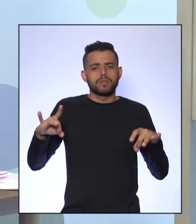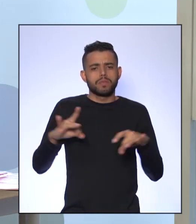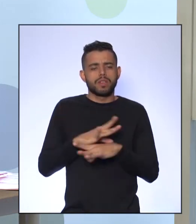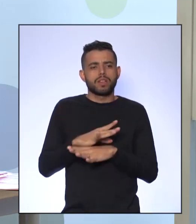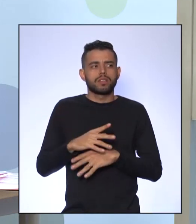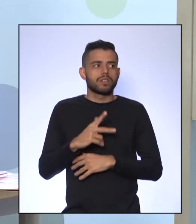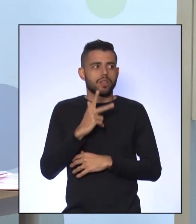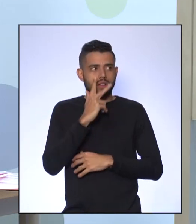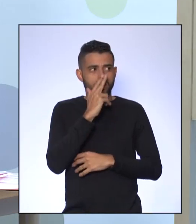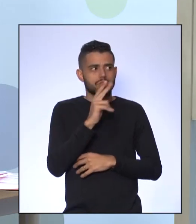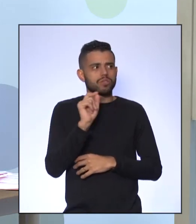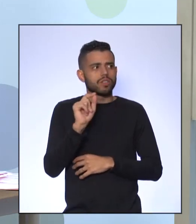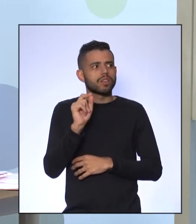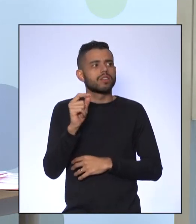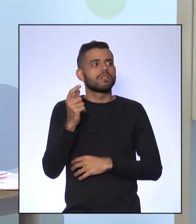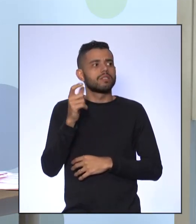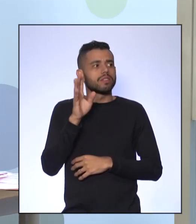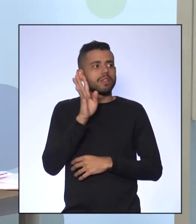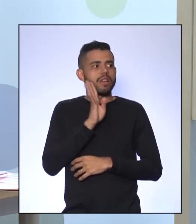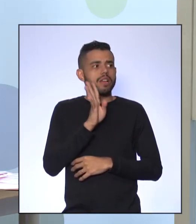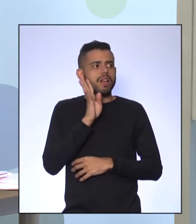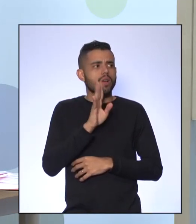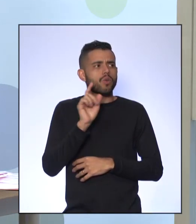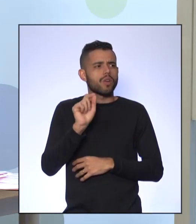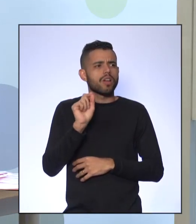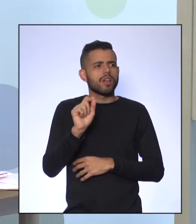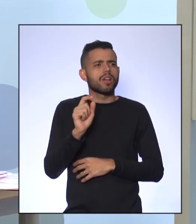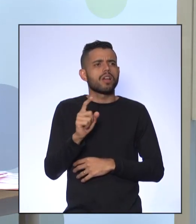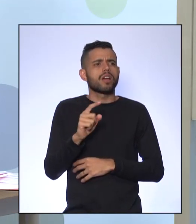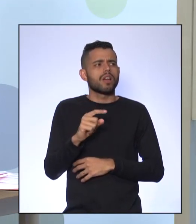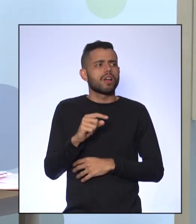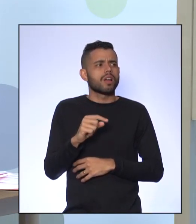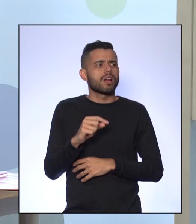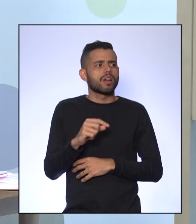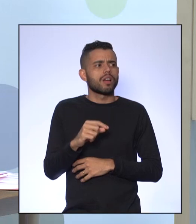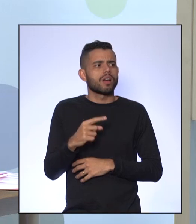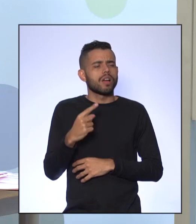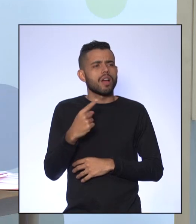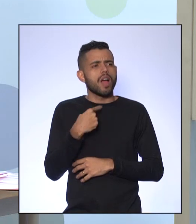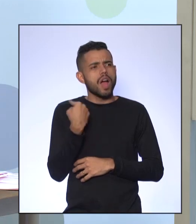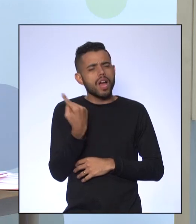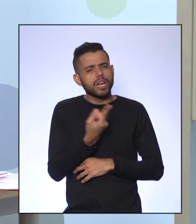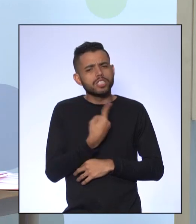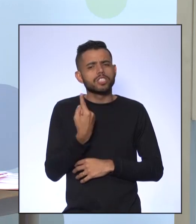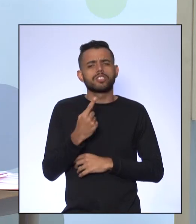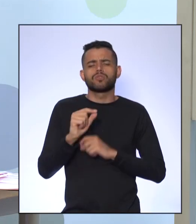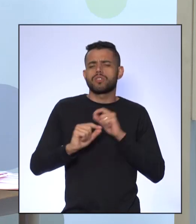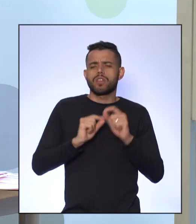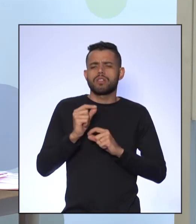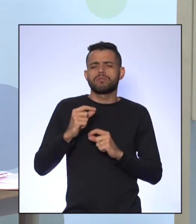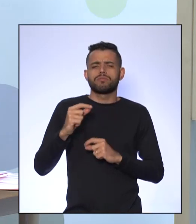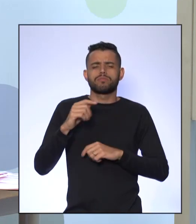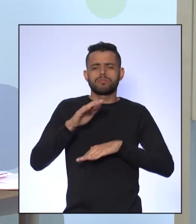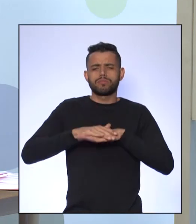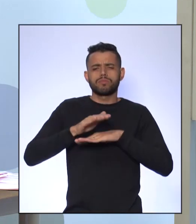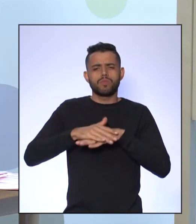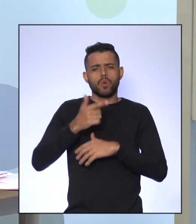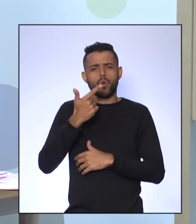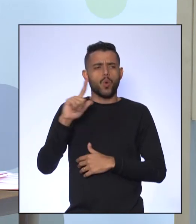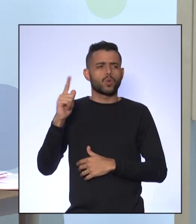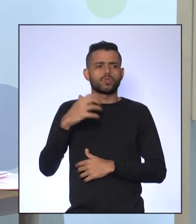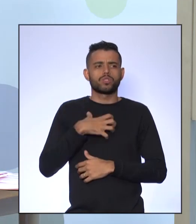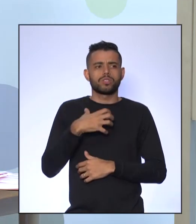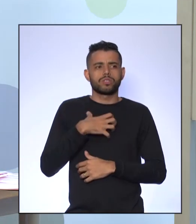eu acho muito legal, né, de nós estarmos, né, trabalhando de outra maneira. Qual é essa